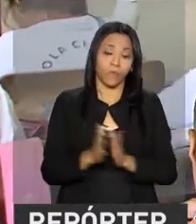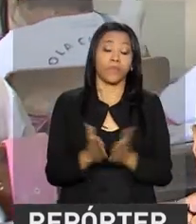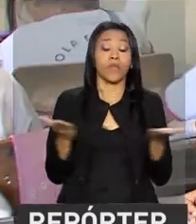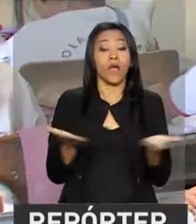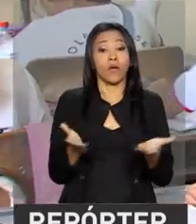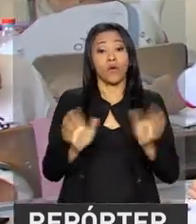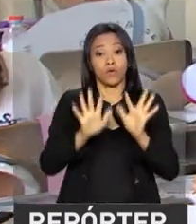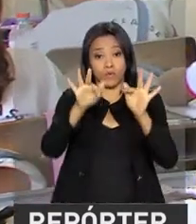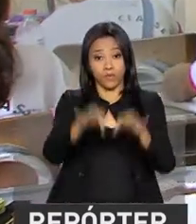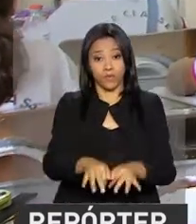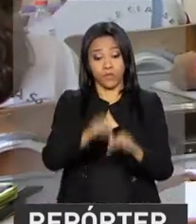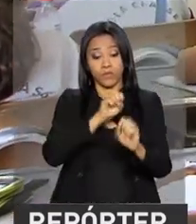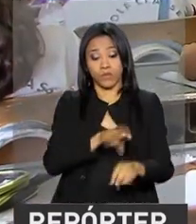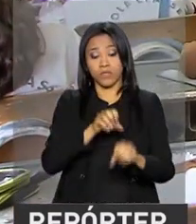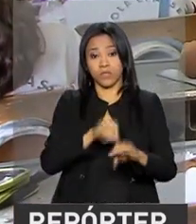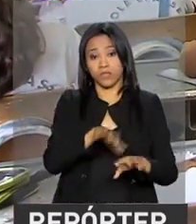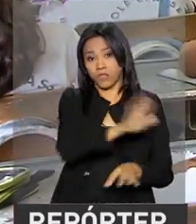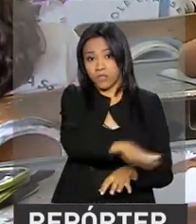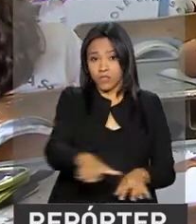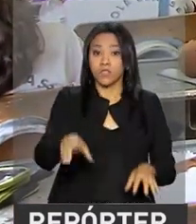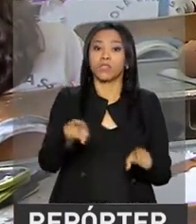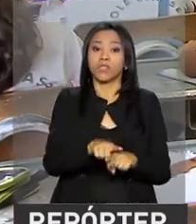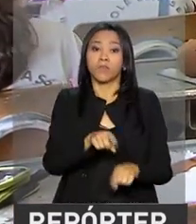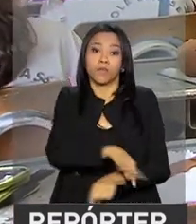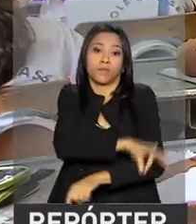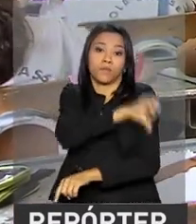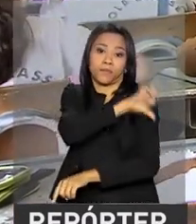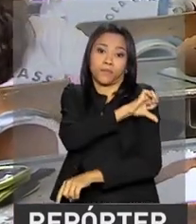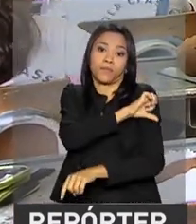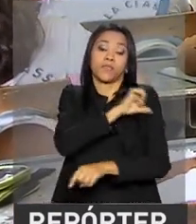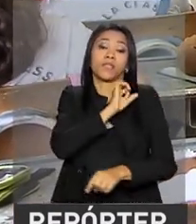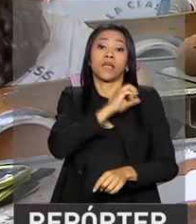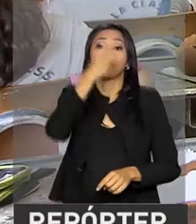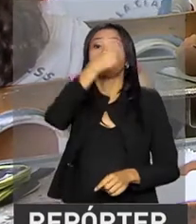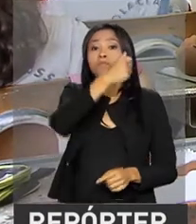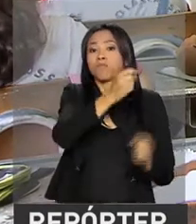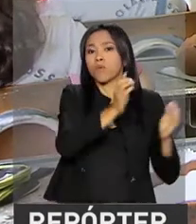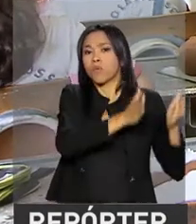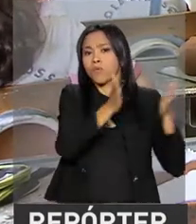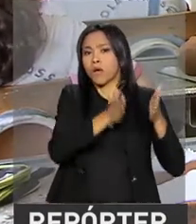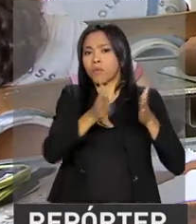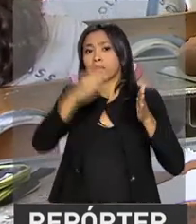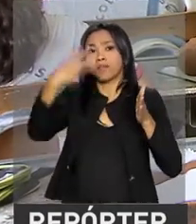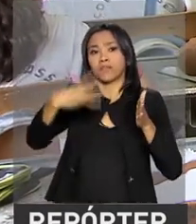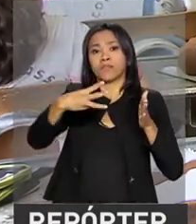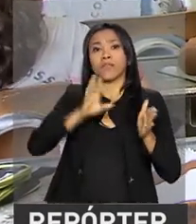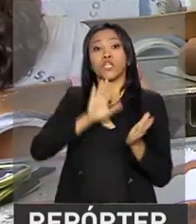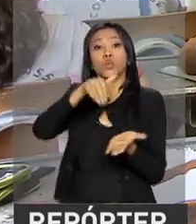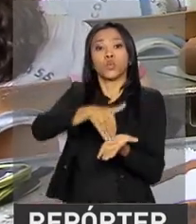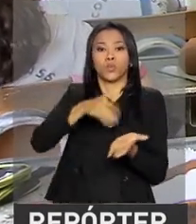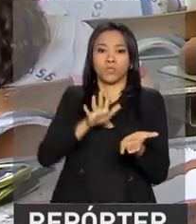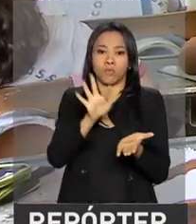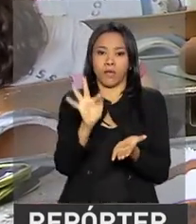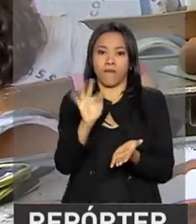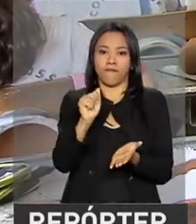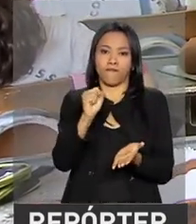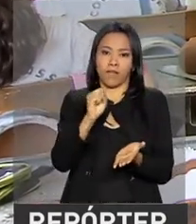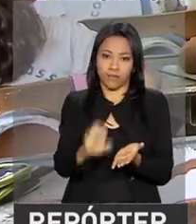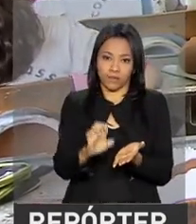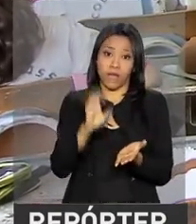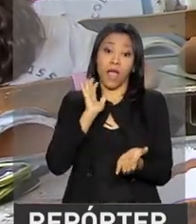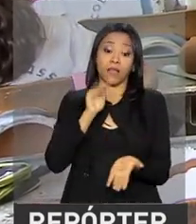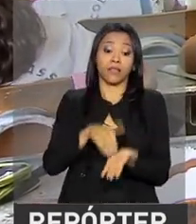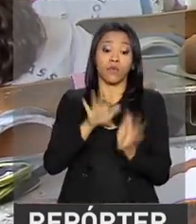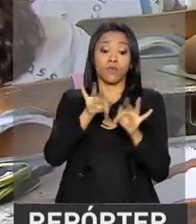a educação infantil e o ensino fundamental está na terceira e última fase. O Ministério da Educação deve apresentar até o final do